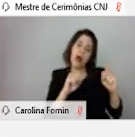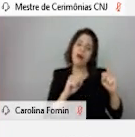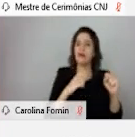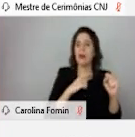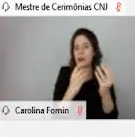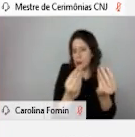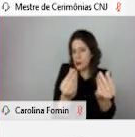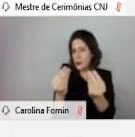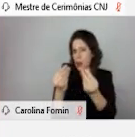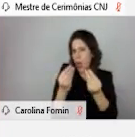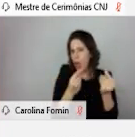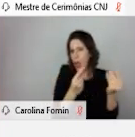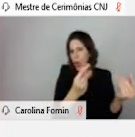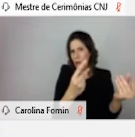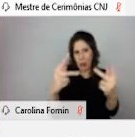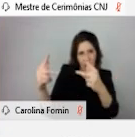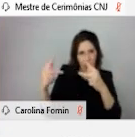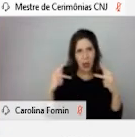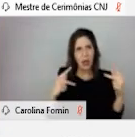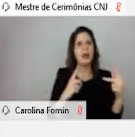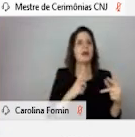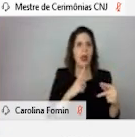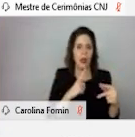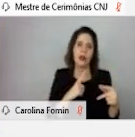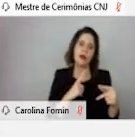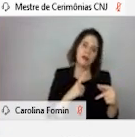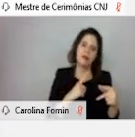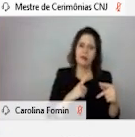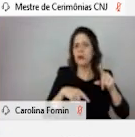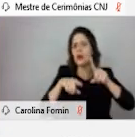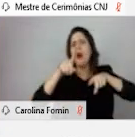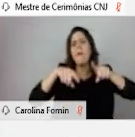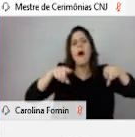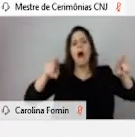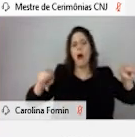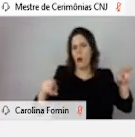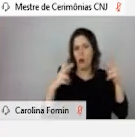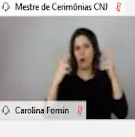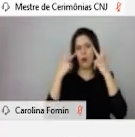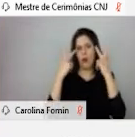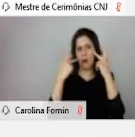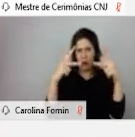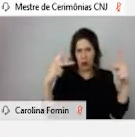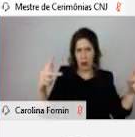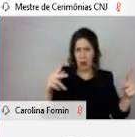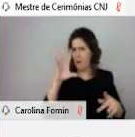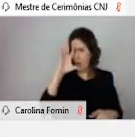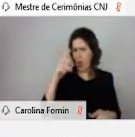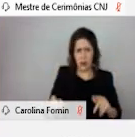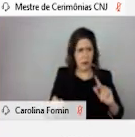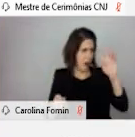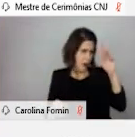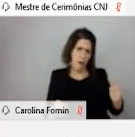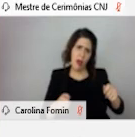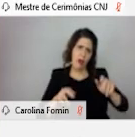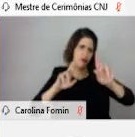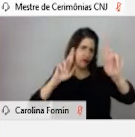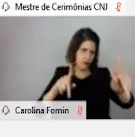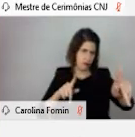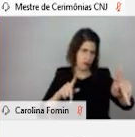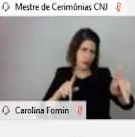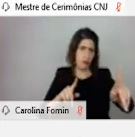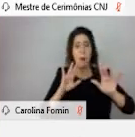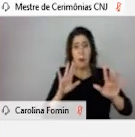normal entre a sensibilidade dos médicos, e esses médicos acabam também tomando decisões diferentes. Agora, se você tem essa